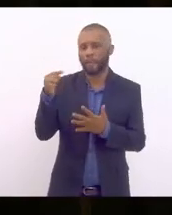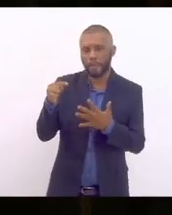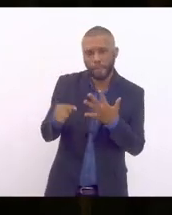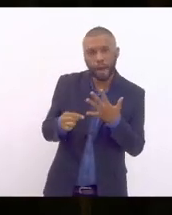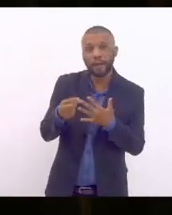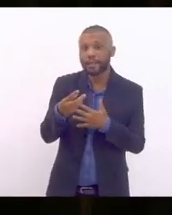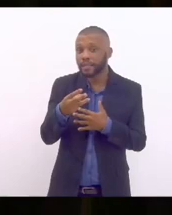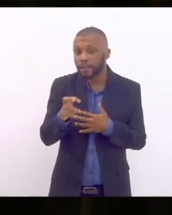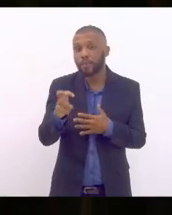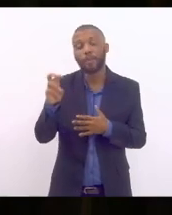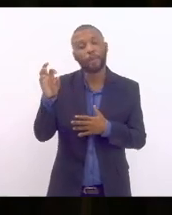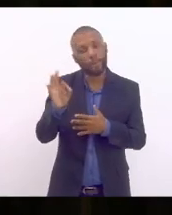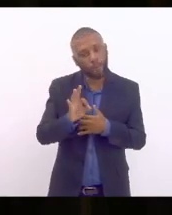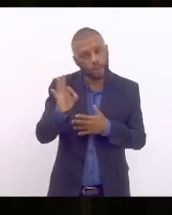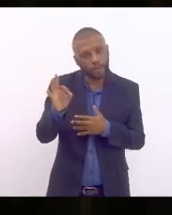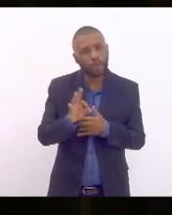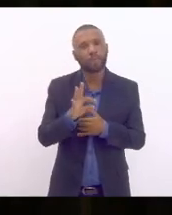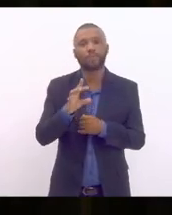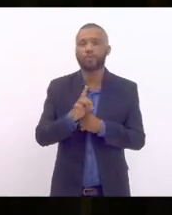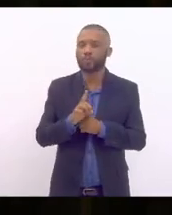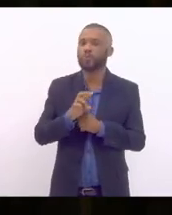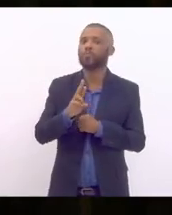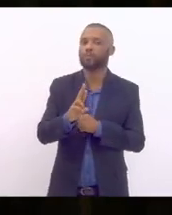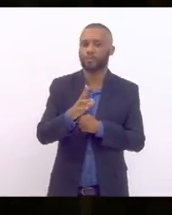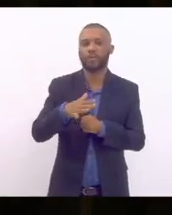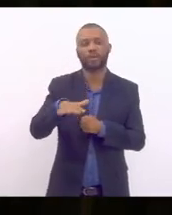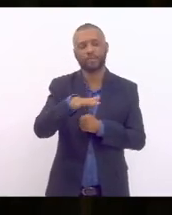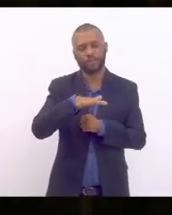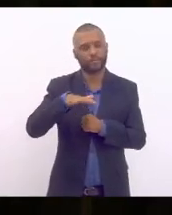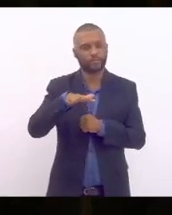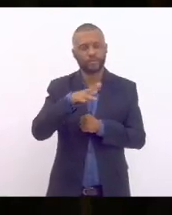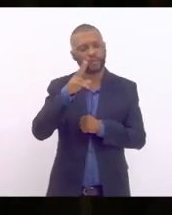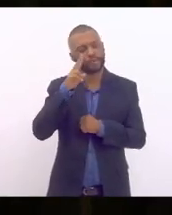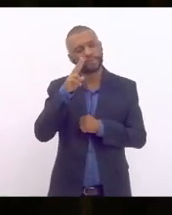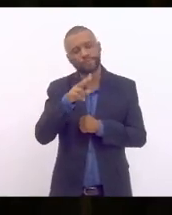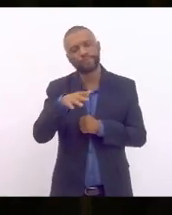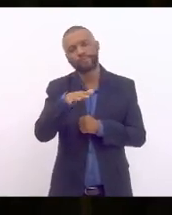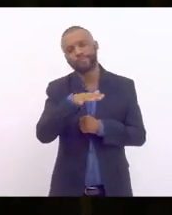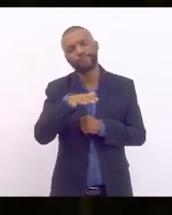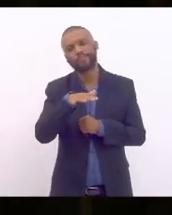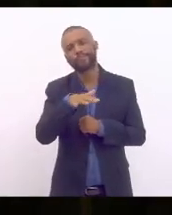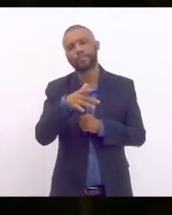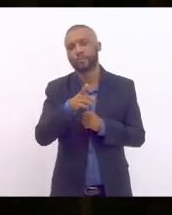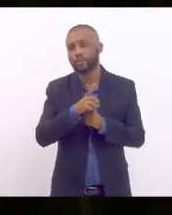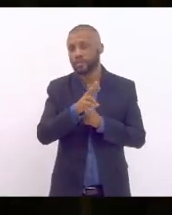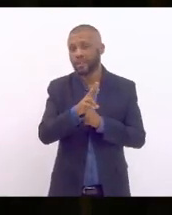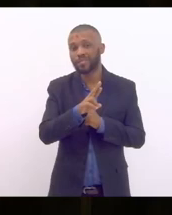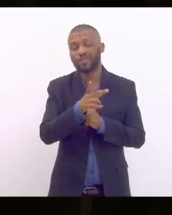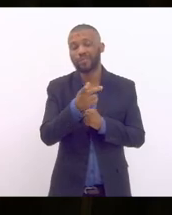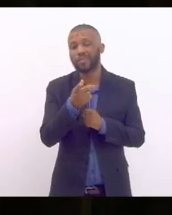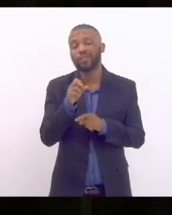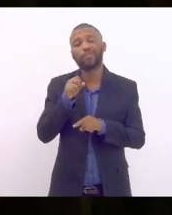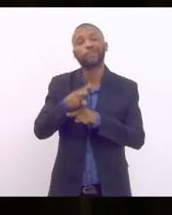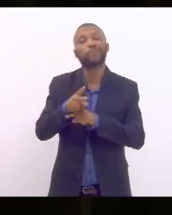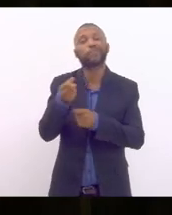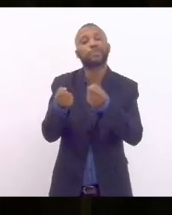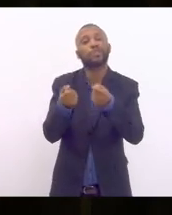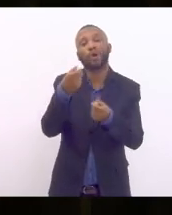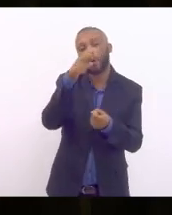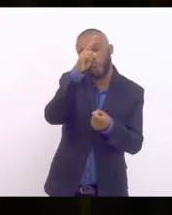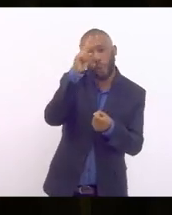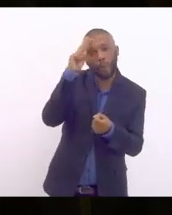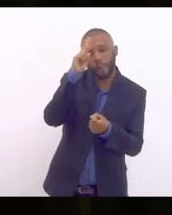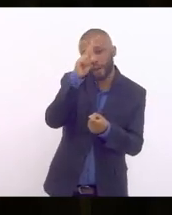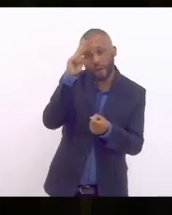35 por cento são doutores quando a gente vai na realidade os nossos doutores foram dirigir Uber não é